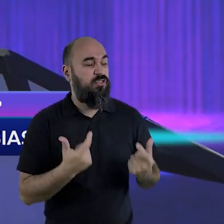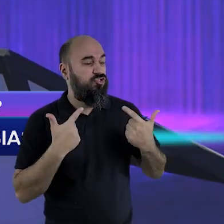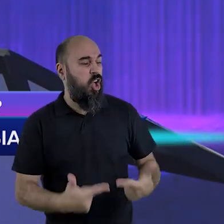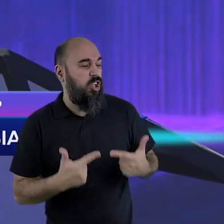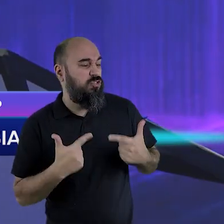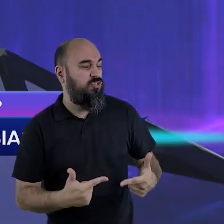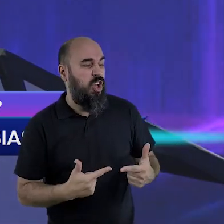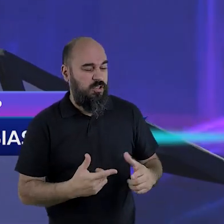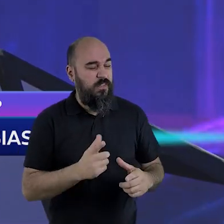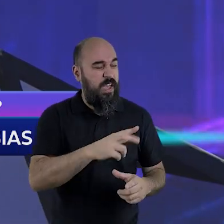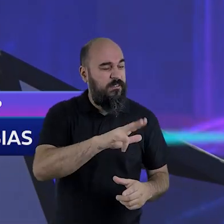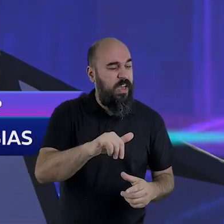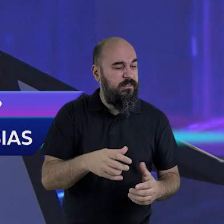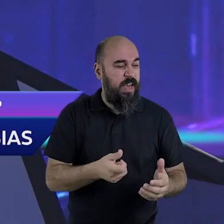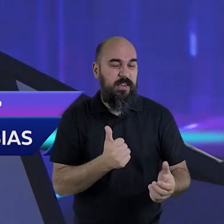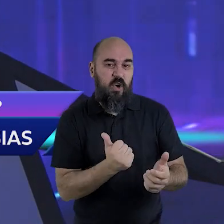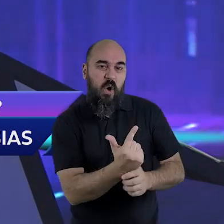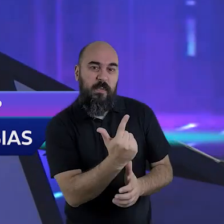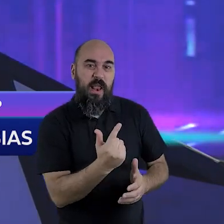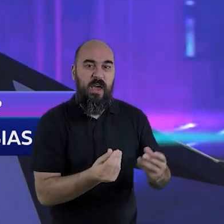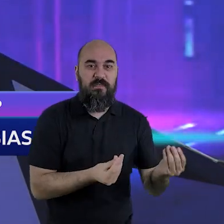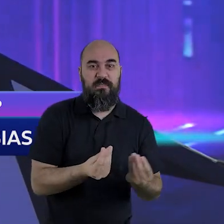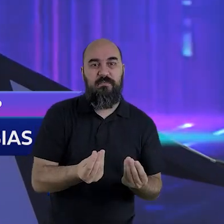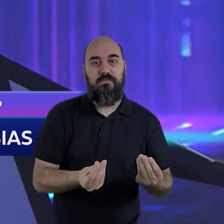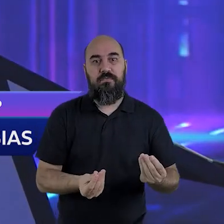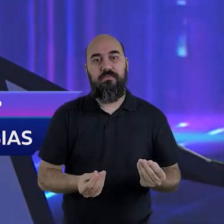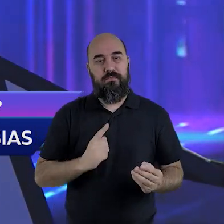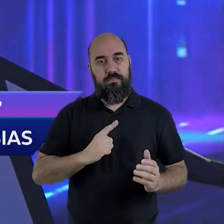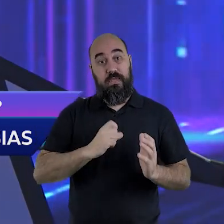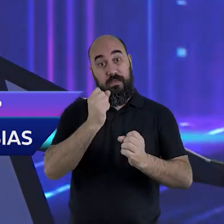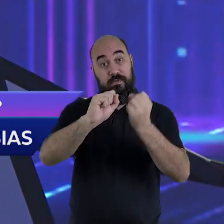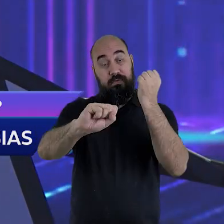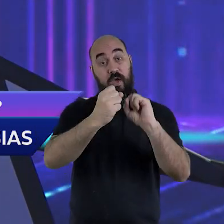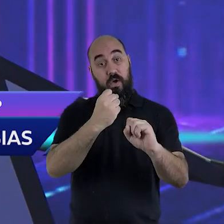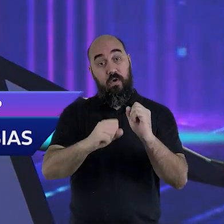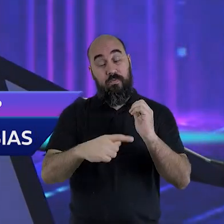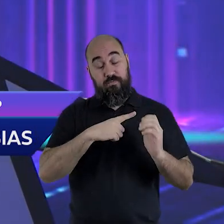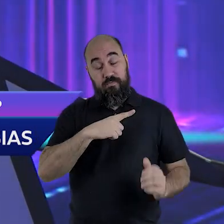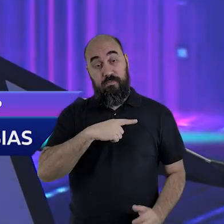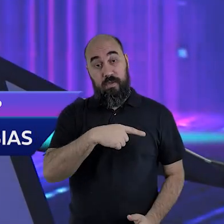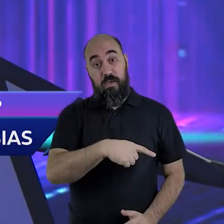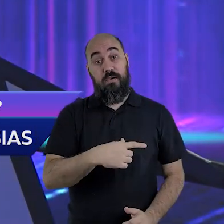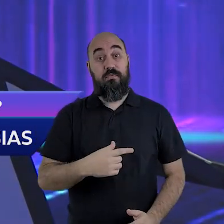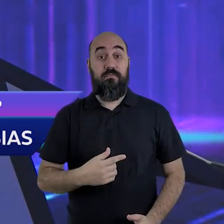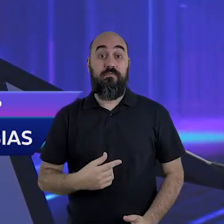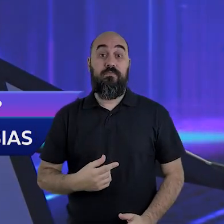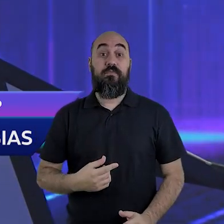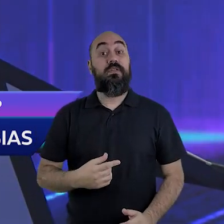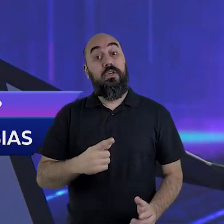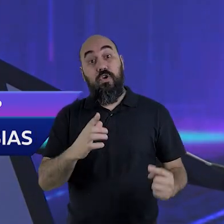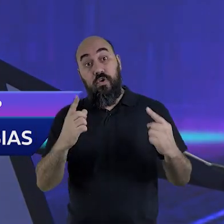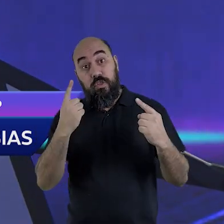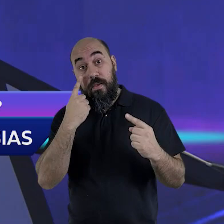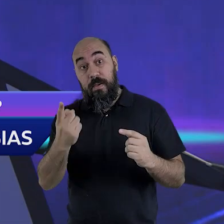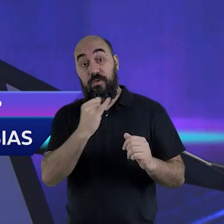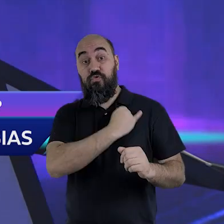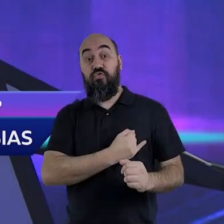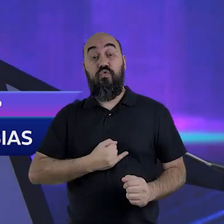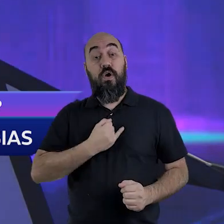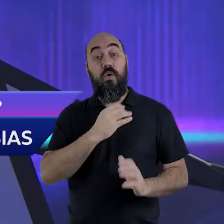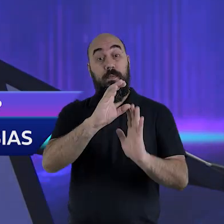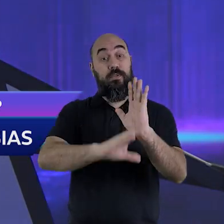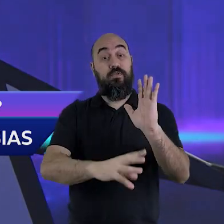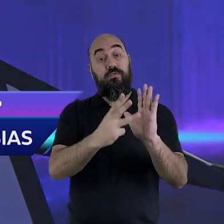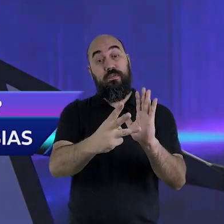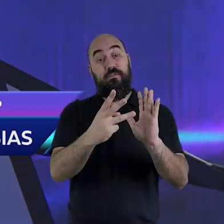encontramos, por exemplo, no Salmo 22, verso 18, e no Evangelho de João, no capítulo 19, versículo 23 e